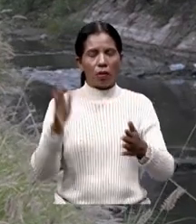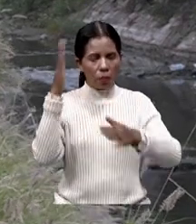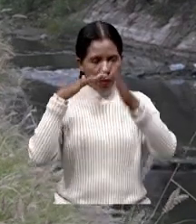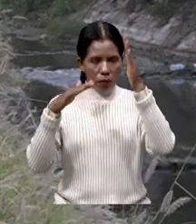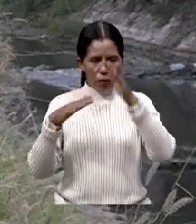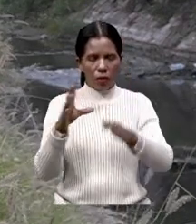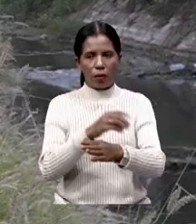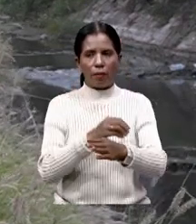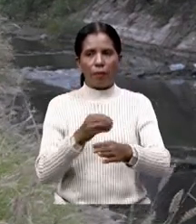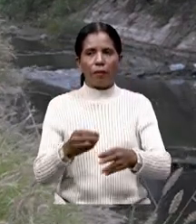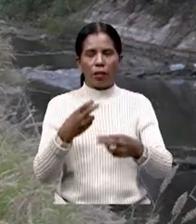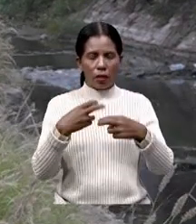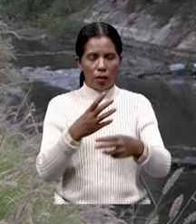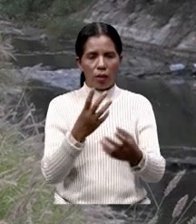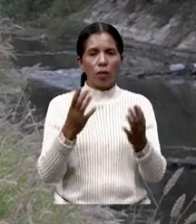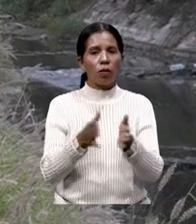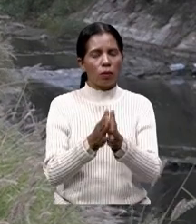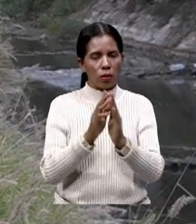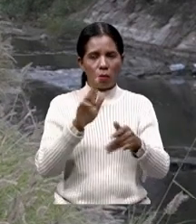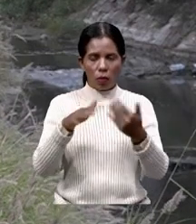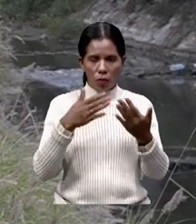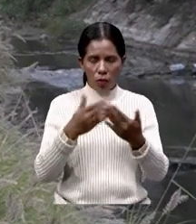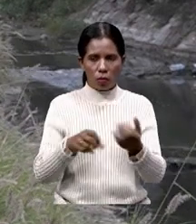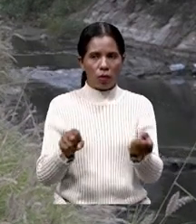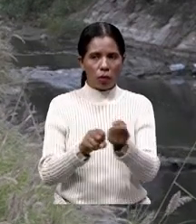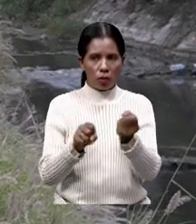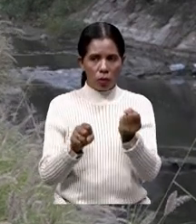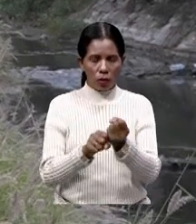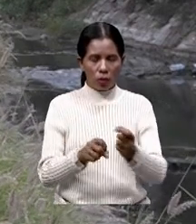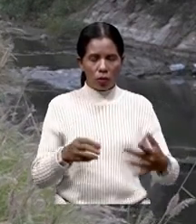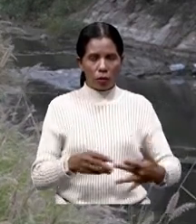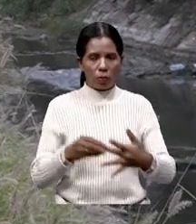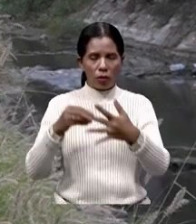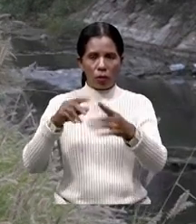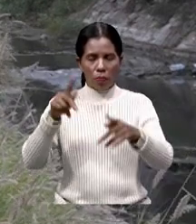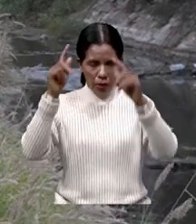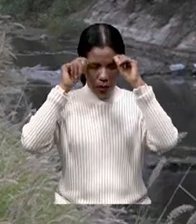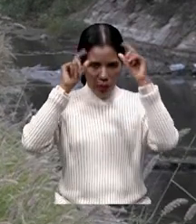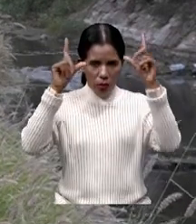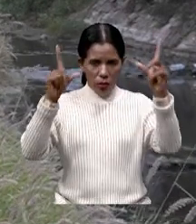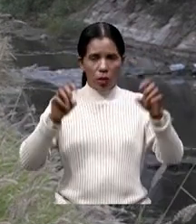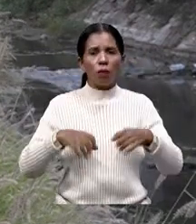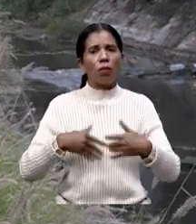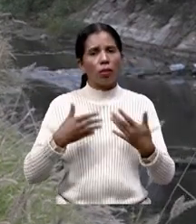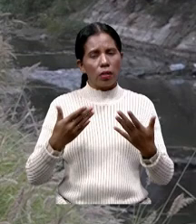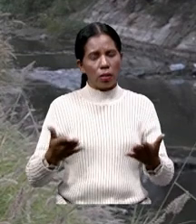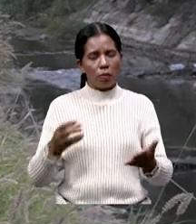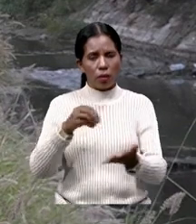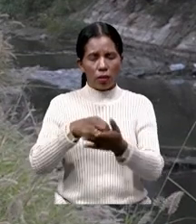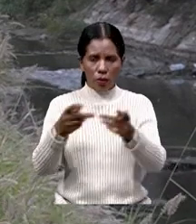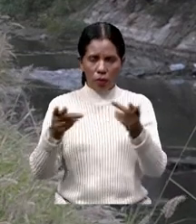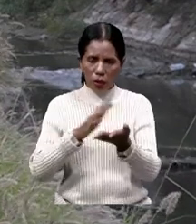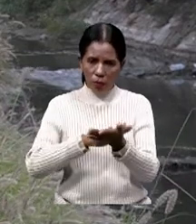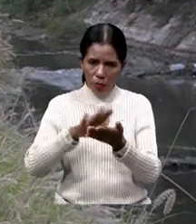crise ambiental nerasi exige ema hoto ne contribuição de uma sociedade timor-leste nian o insama cria ambiente nebe